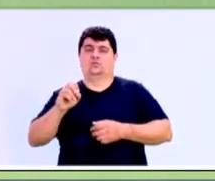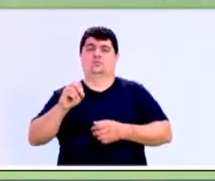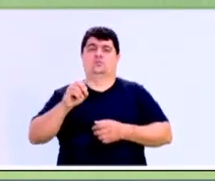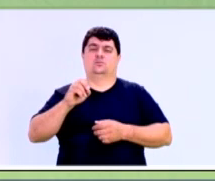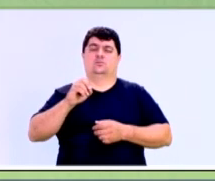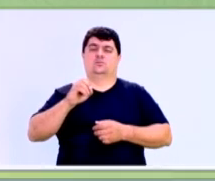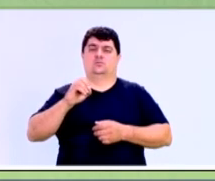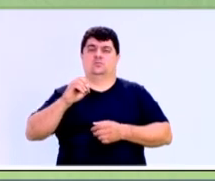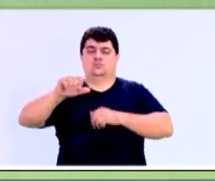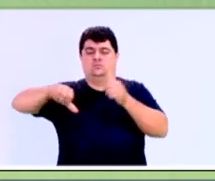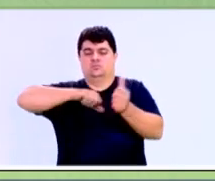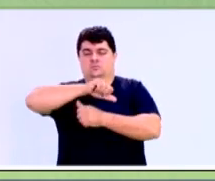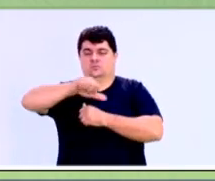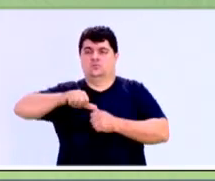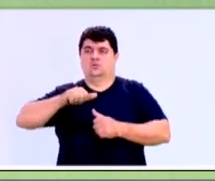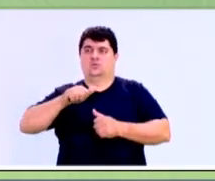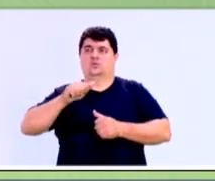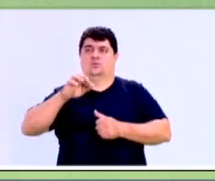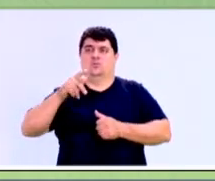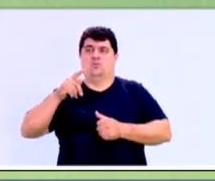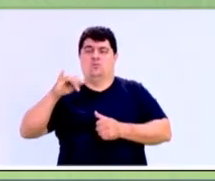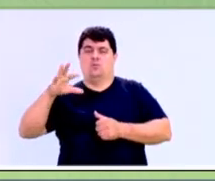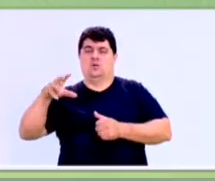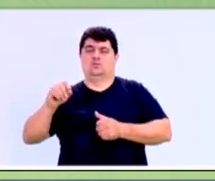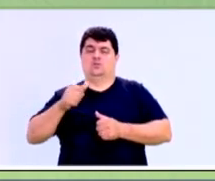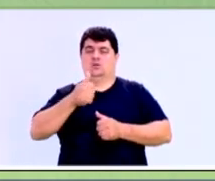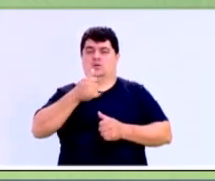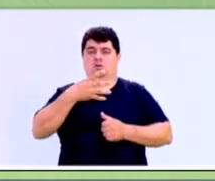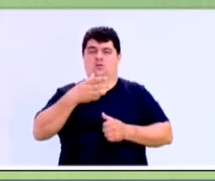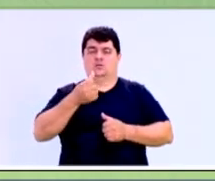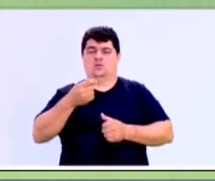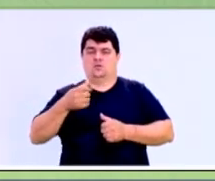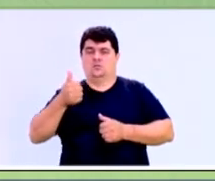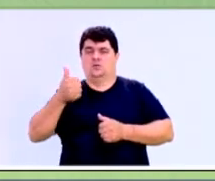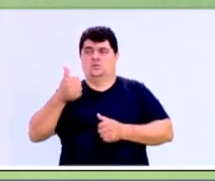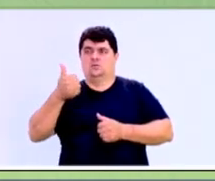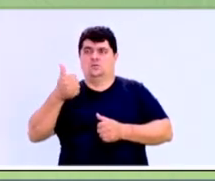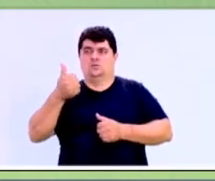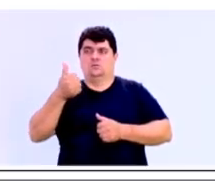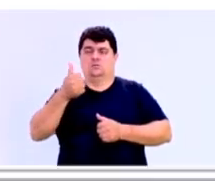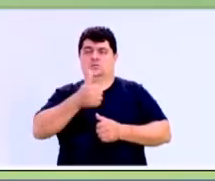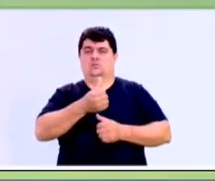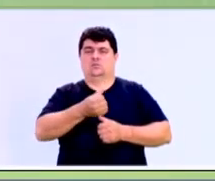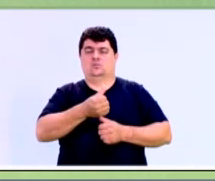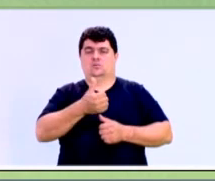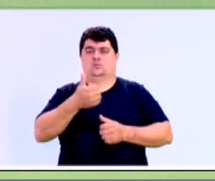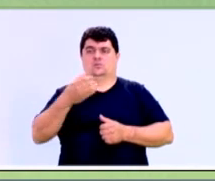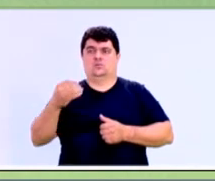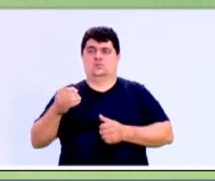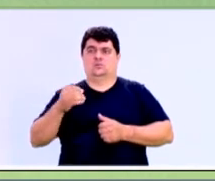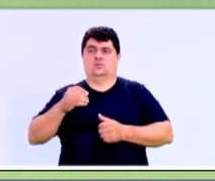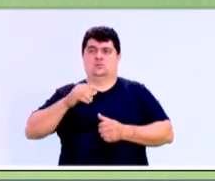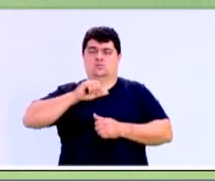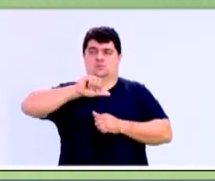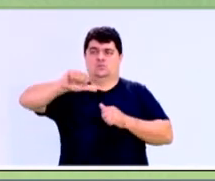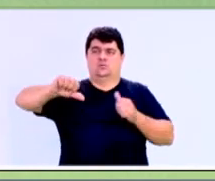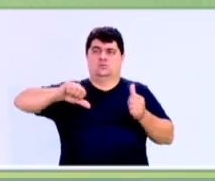passivo circulante financeiro. Então, é 14.500 menos 6.600. Então, o meu ativo